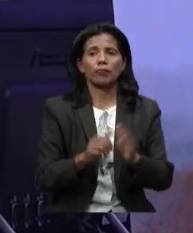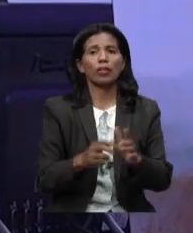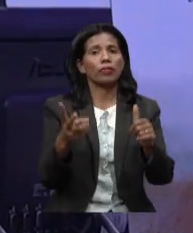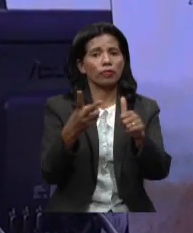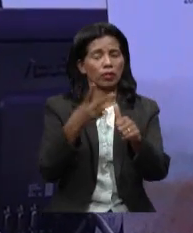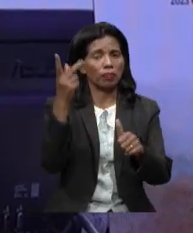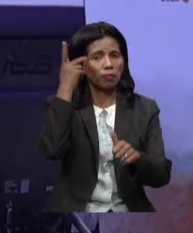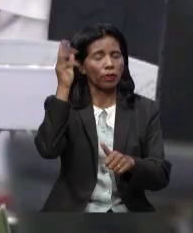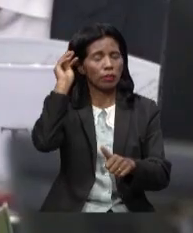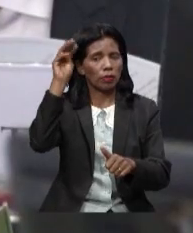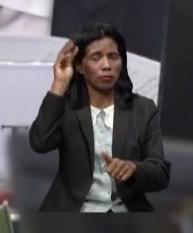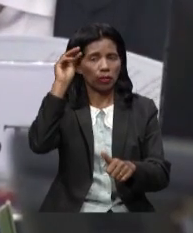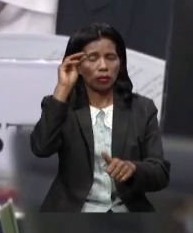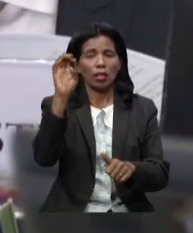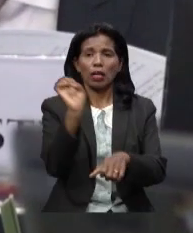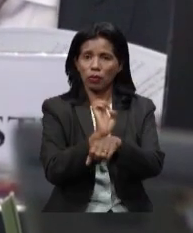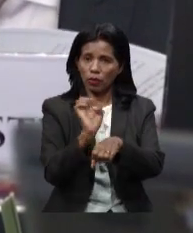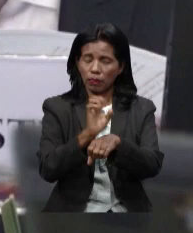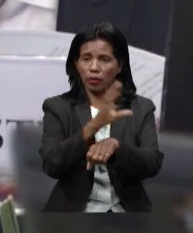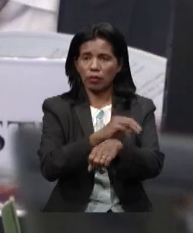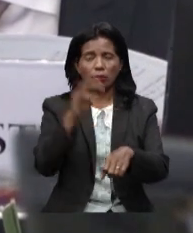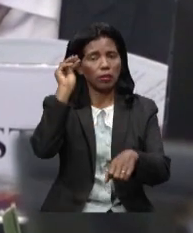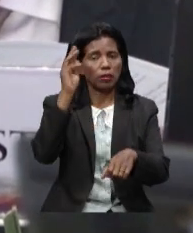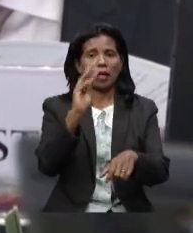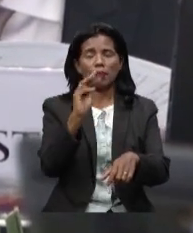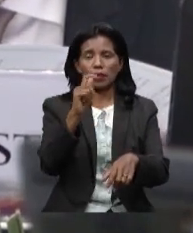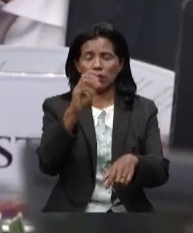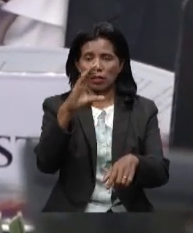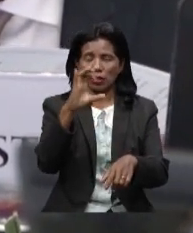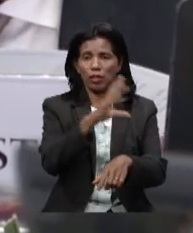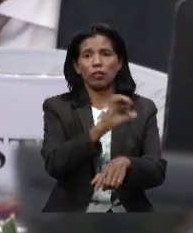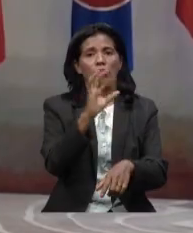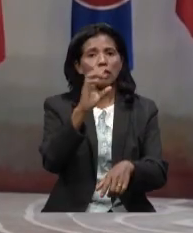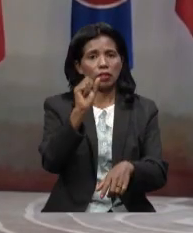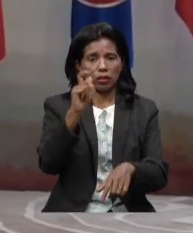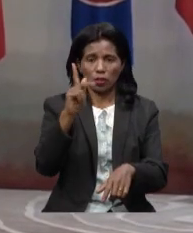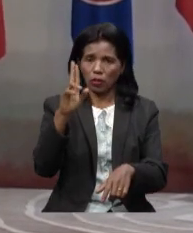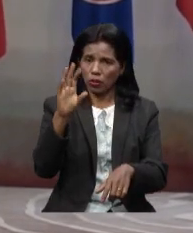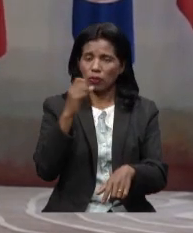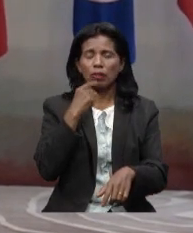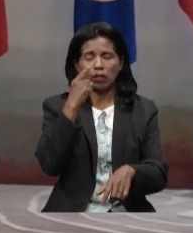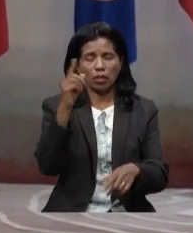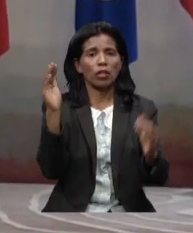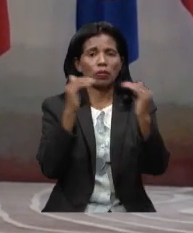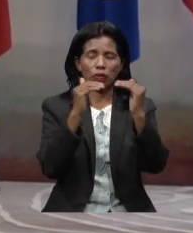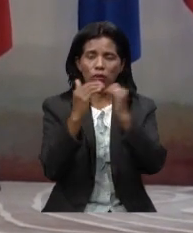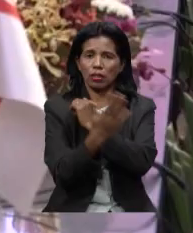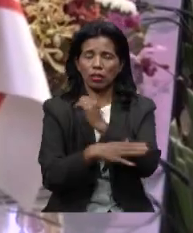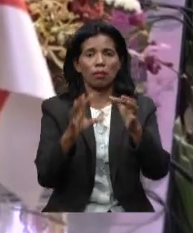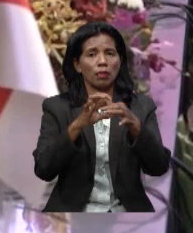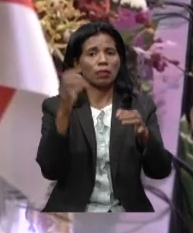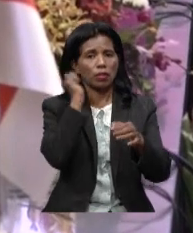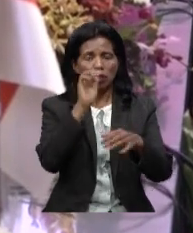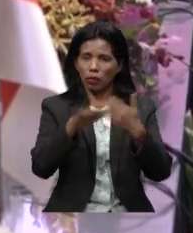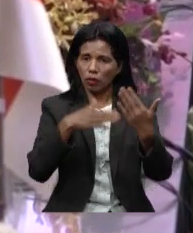Vice-Primeiro-Ministro, no Ministro Coordenador Assuntos Econômicos, no Ministro Turismo e no Ambiente, Francisco Calboa de Lai Hateten, e a reunião ne, nação membro ASEAN Sira,